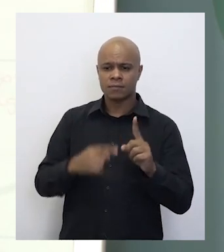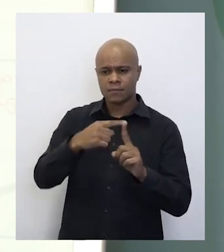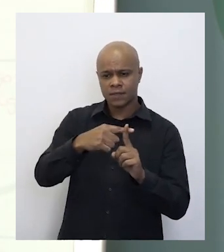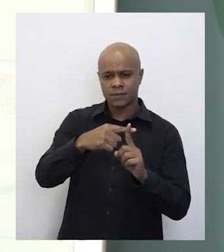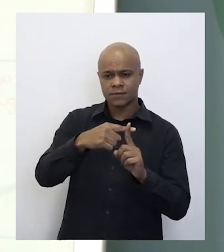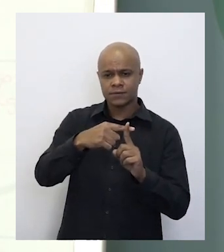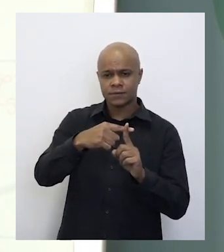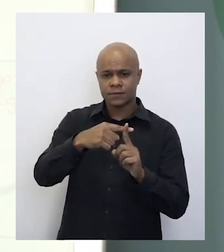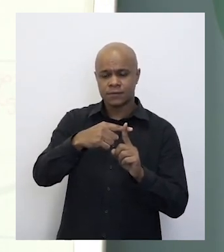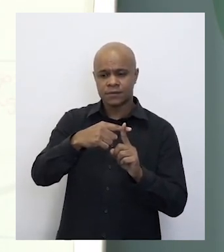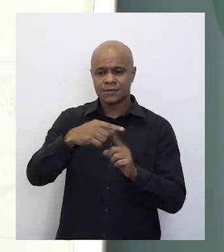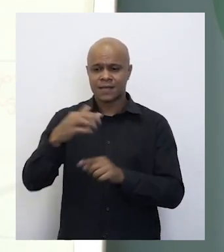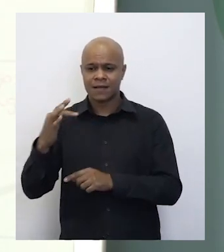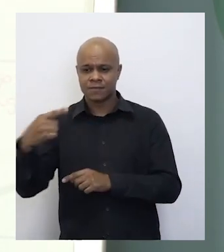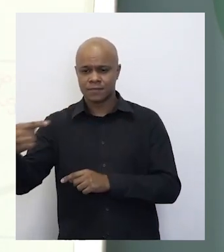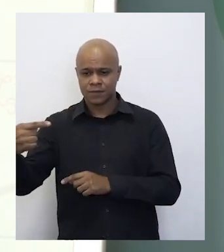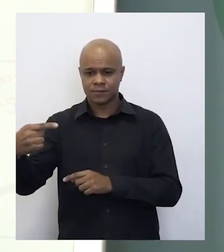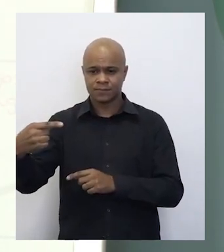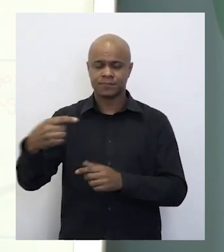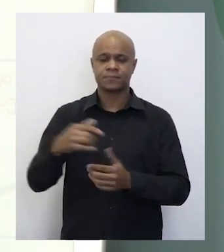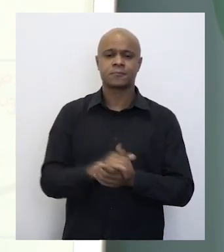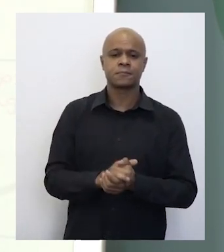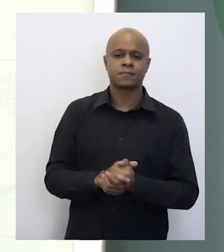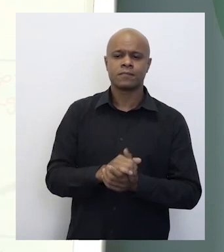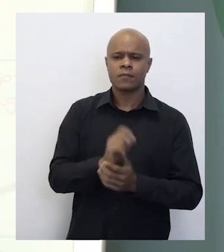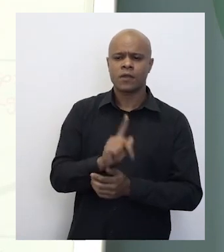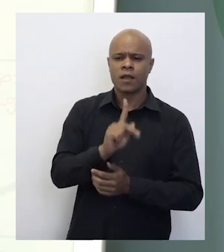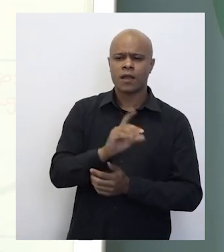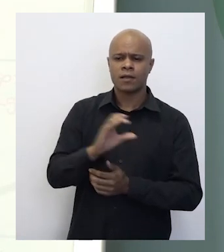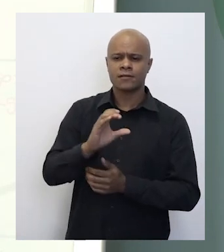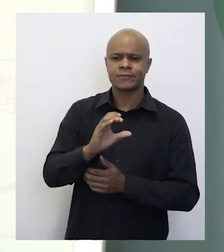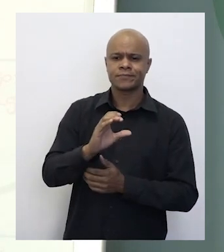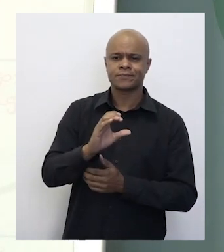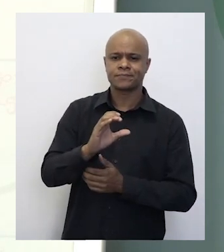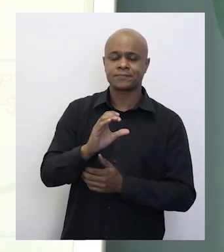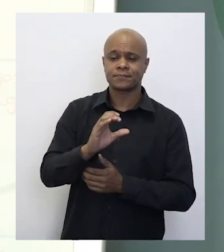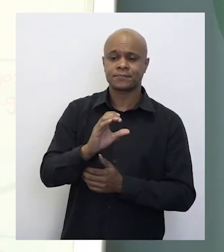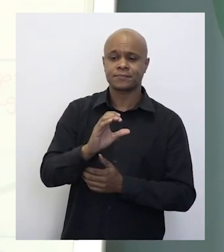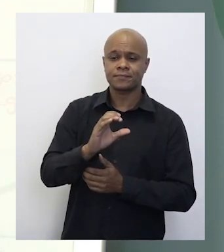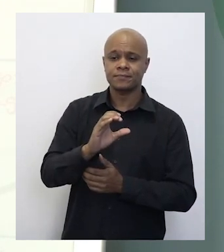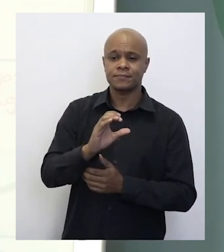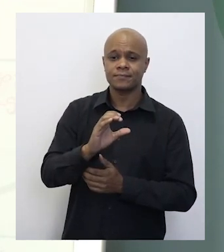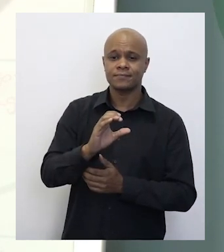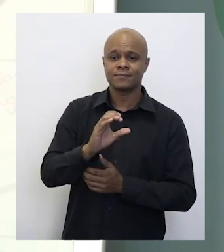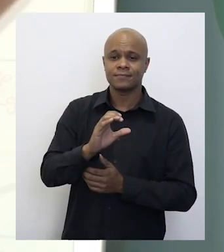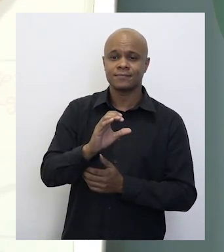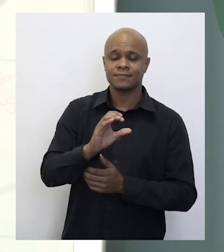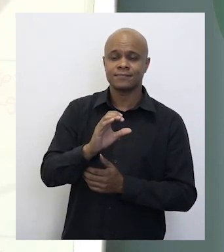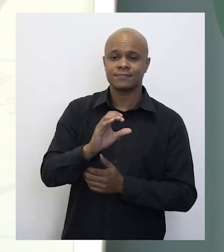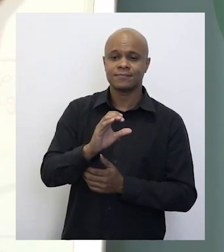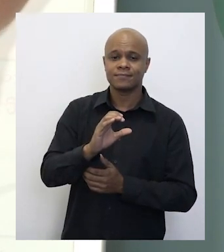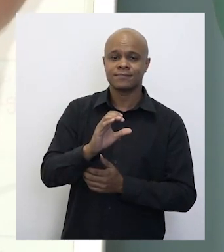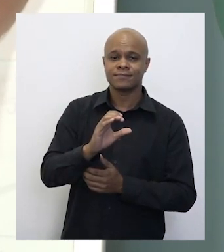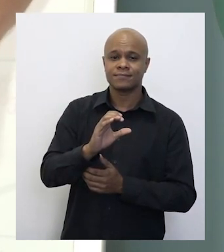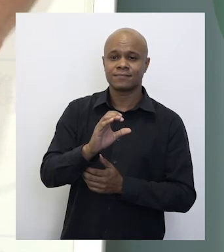F-. Então, se eu estou falando de Kc, que é o caso aqui, Kc, K é constante, C